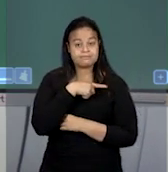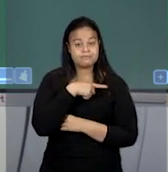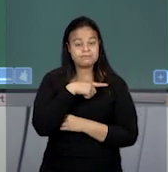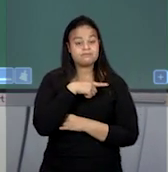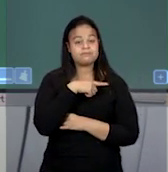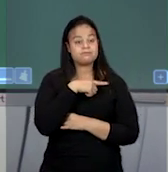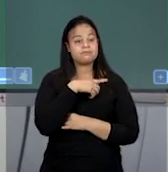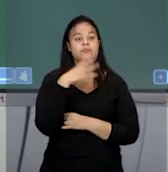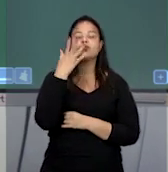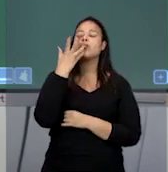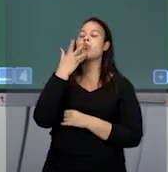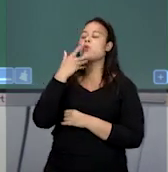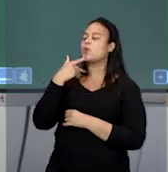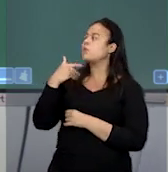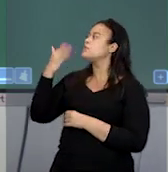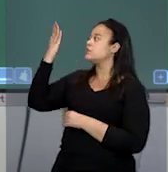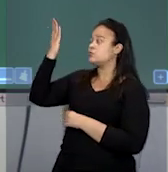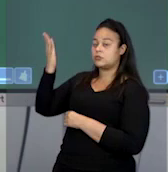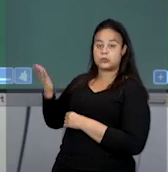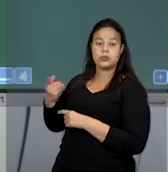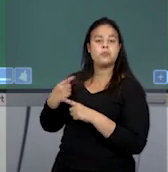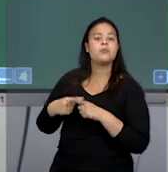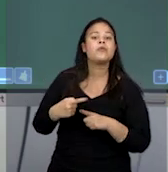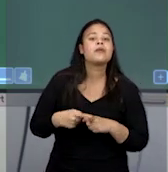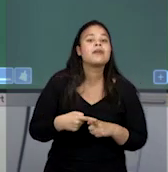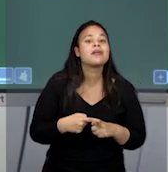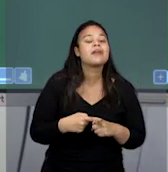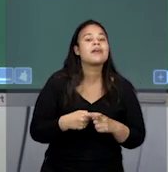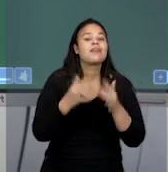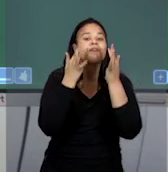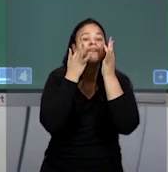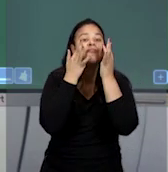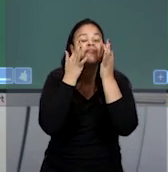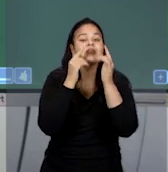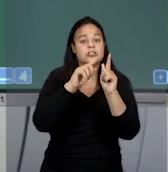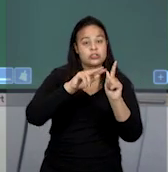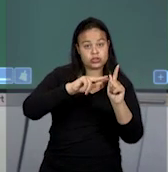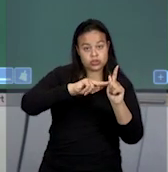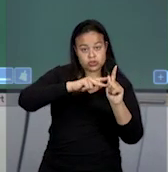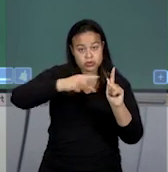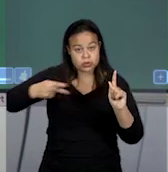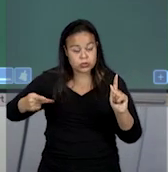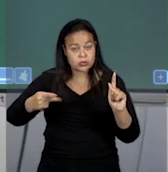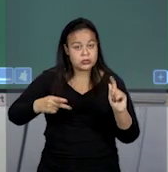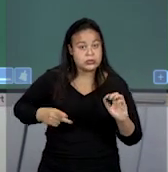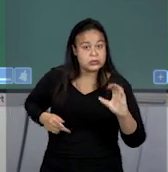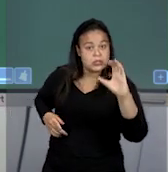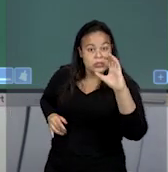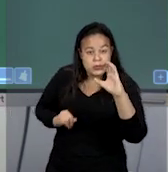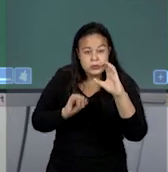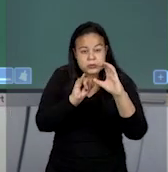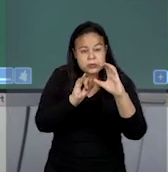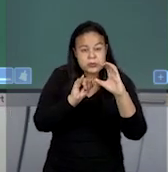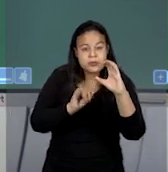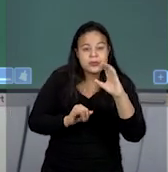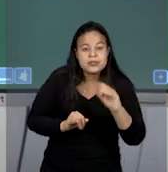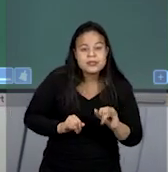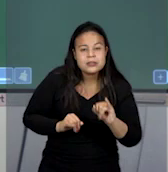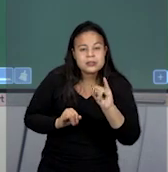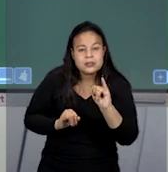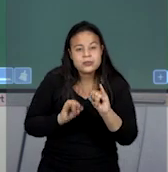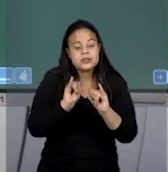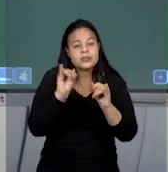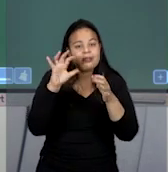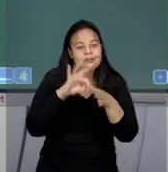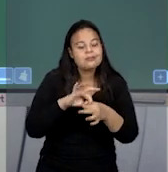ser colorido, porque eu tenho genótipo Czão, Czinho, Izinho, Izinho. Vamos